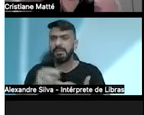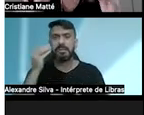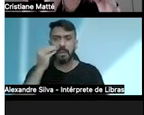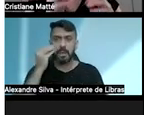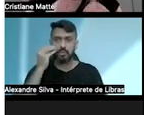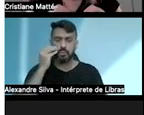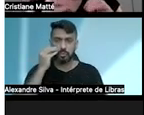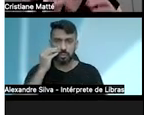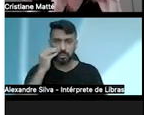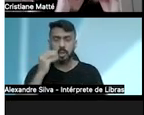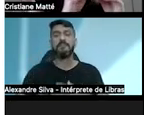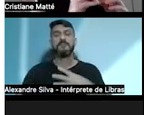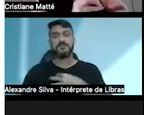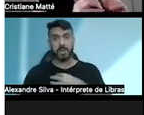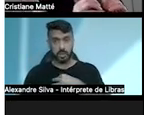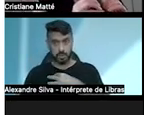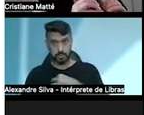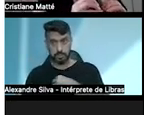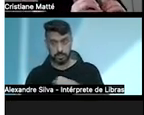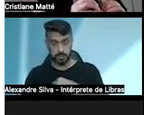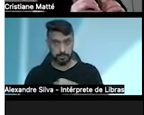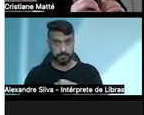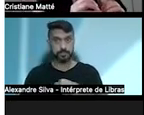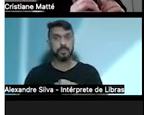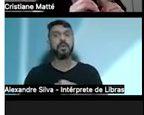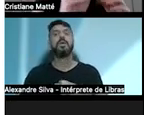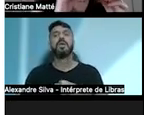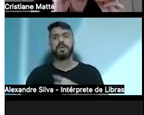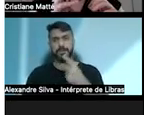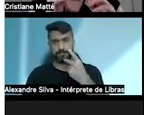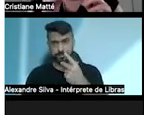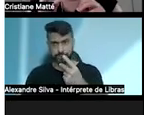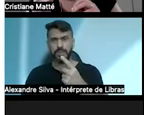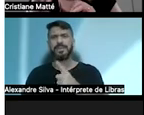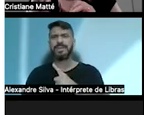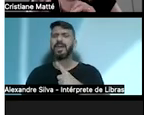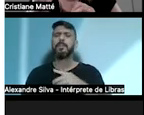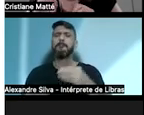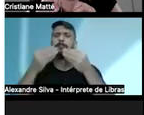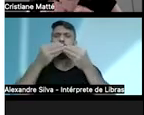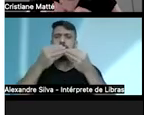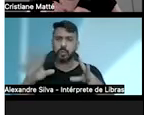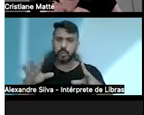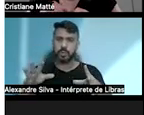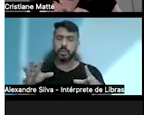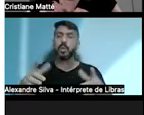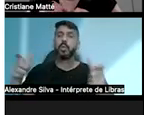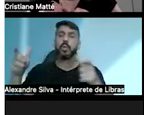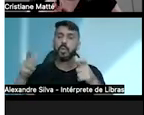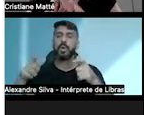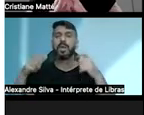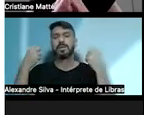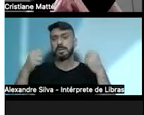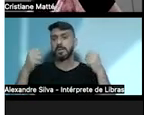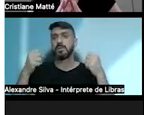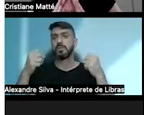fez. Filhotes que a gente administrou peptídeo beta-amiloide tinham prejuízo na memória espacial. E o exercício materno, o que